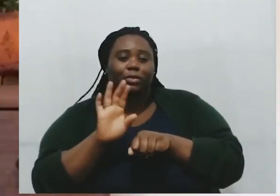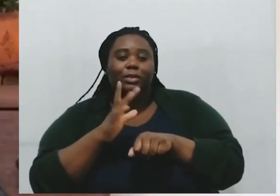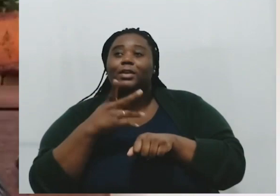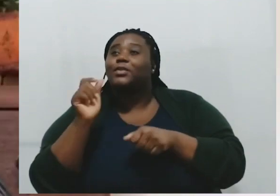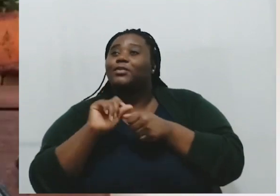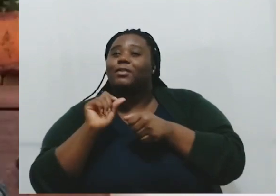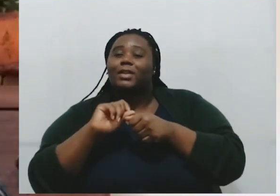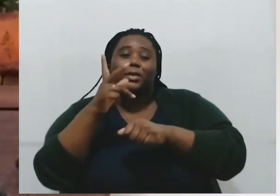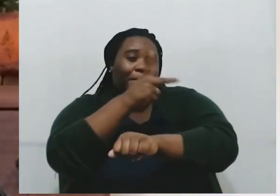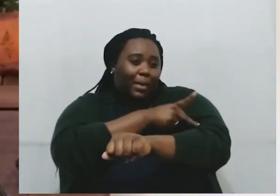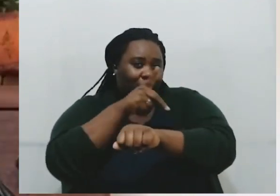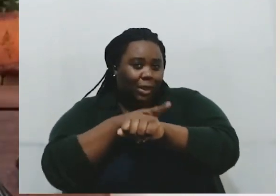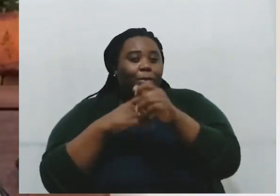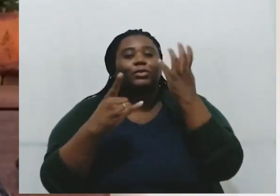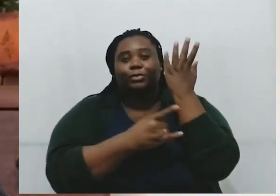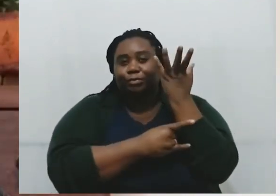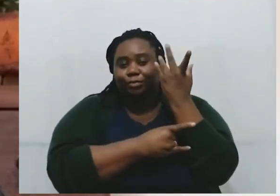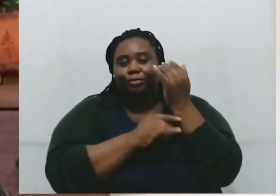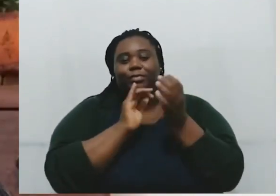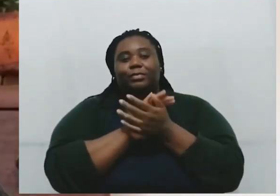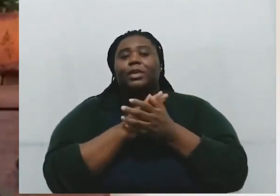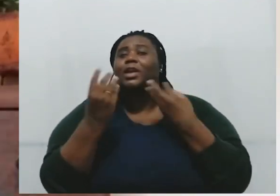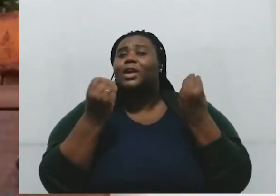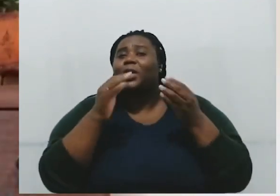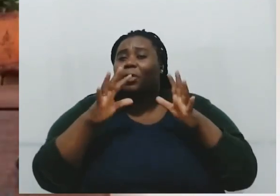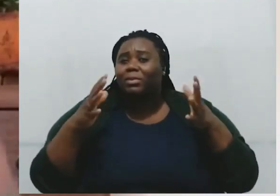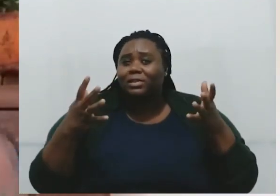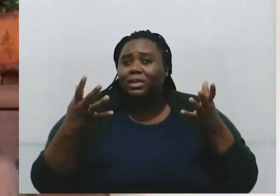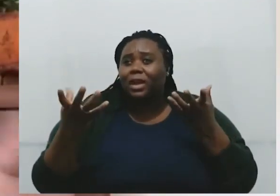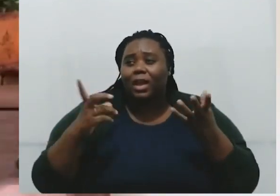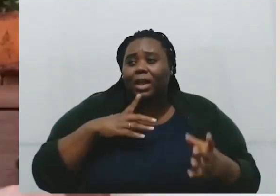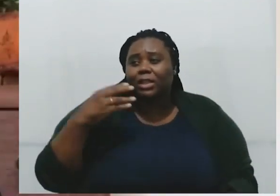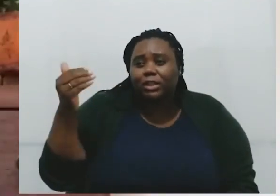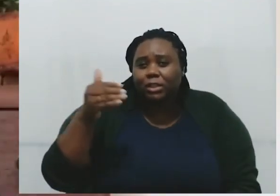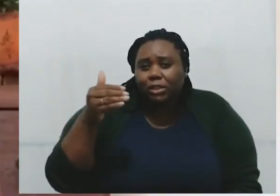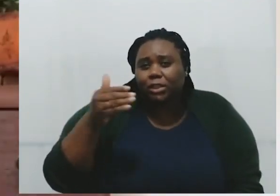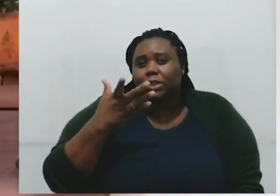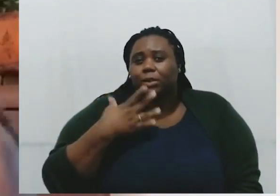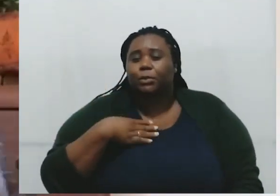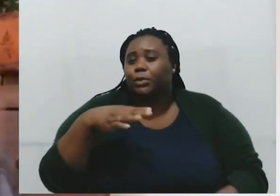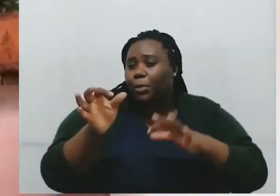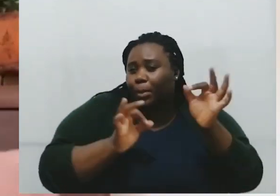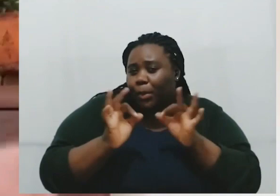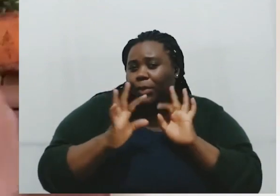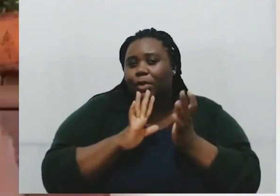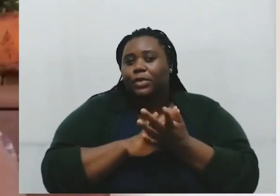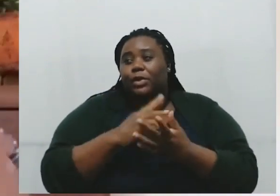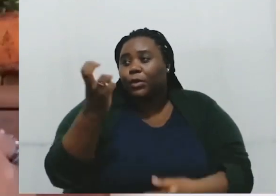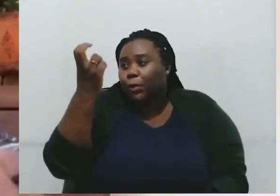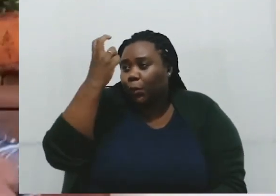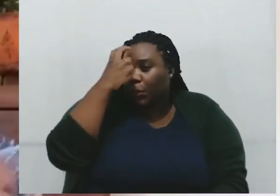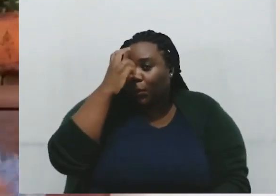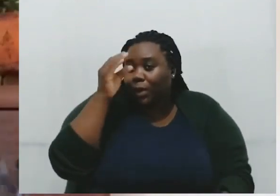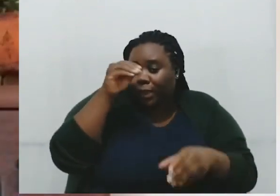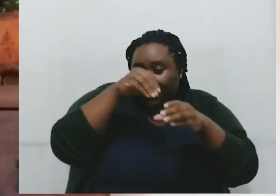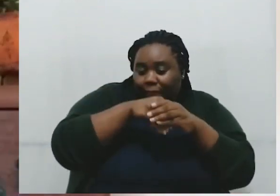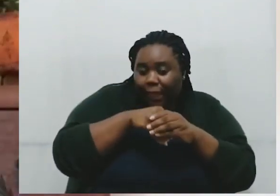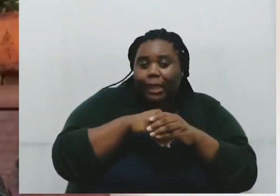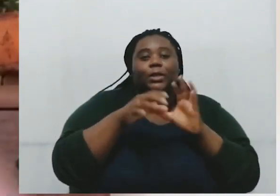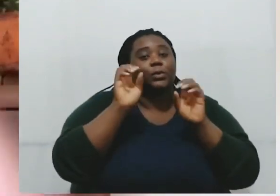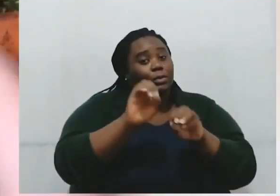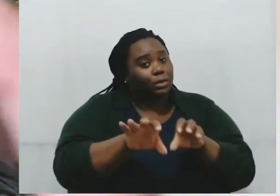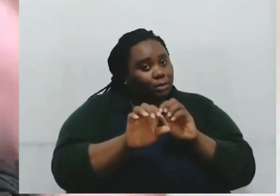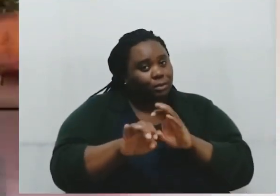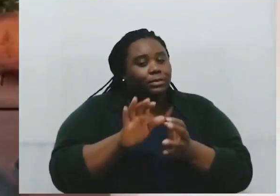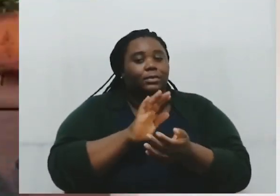UFMG e aí eu comecei a me envolver com alguns projetos culturais dentro da educação e fui